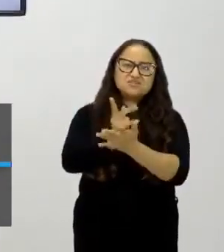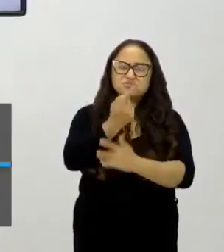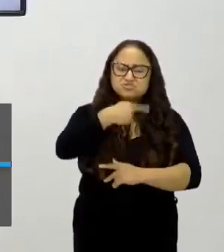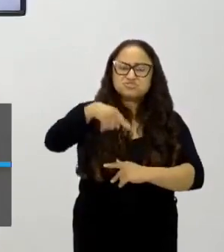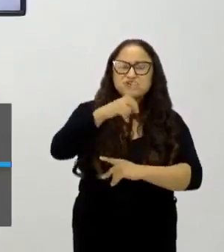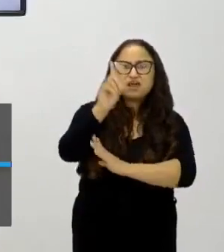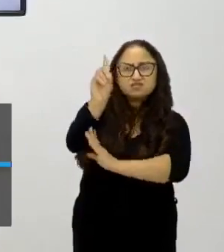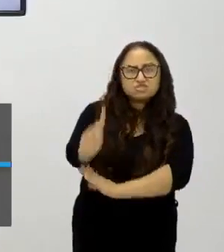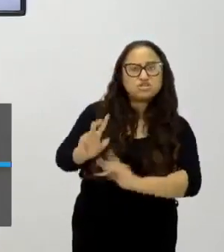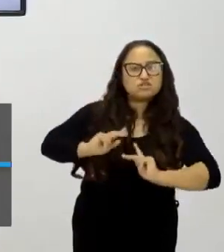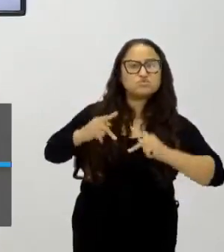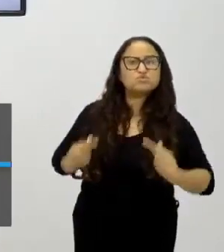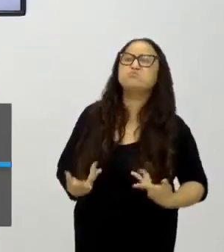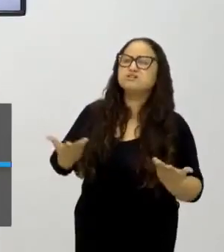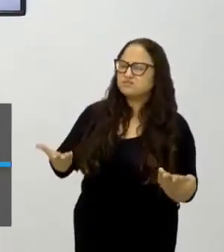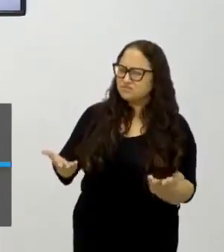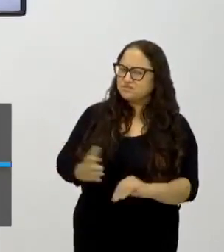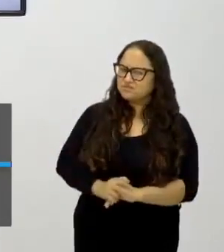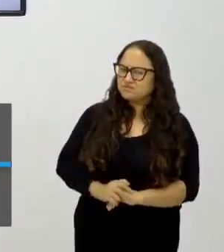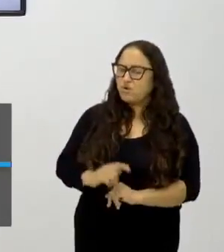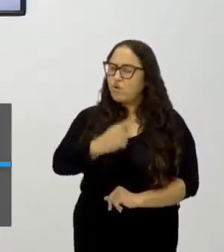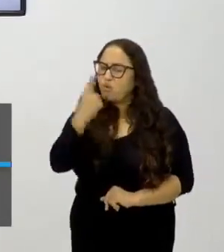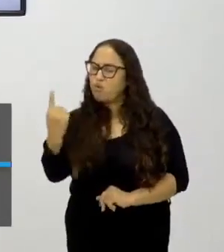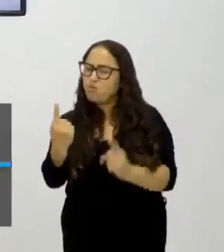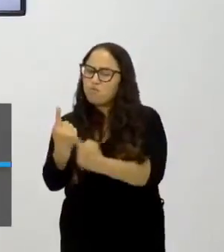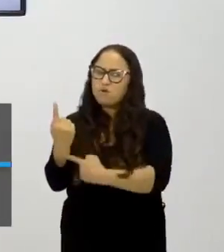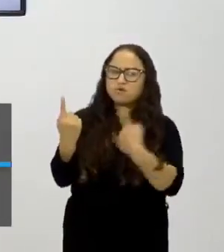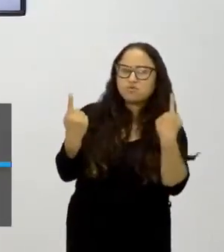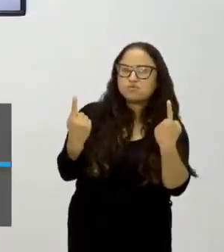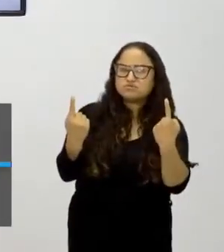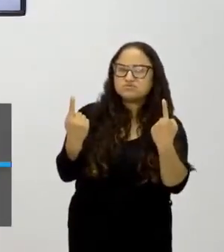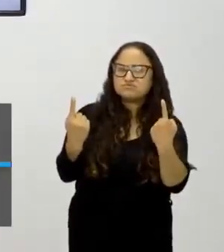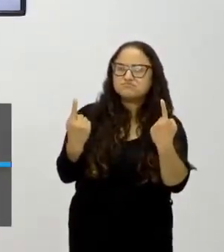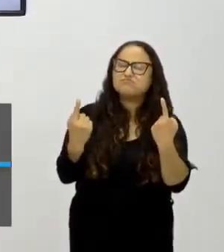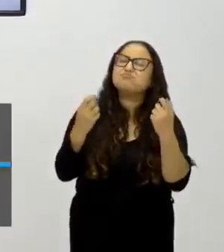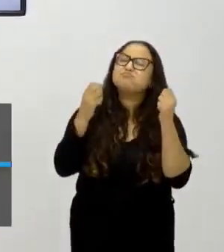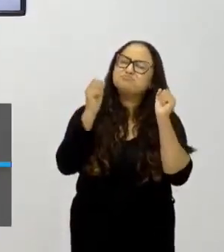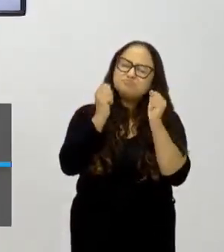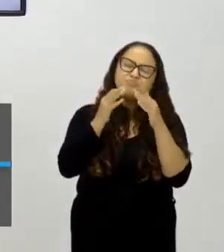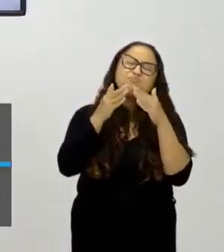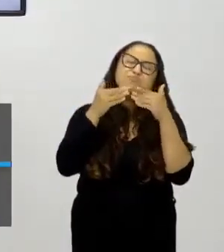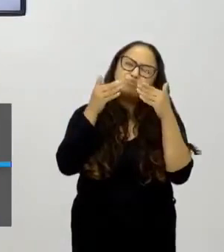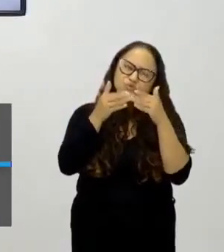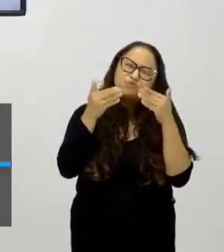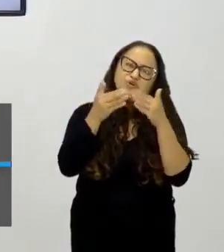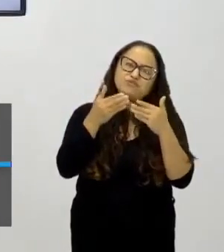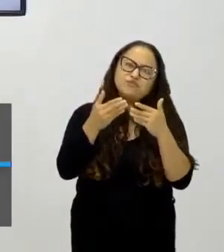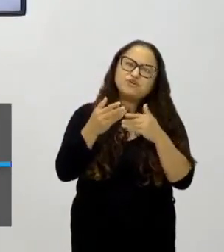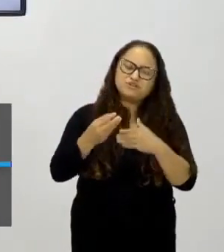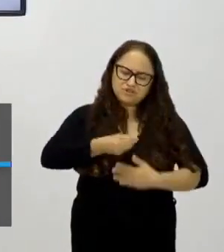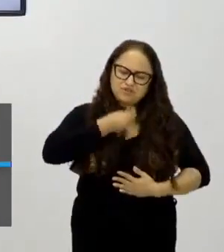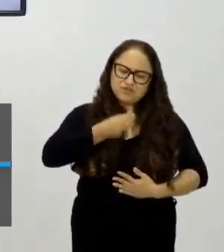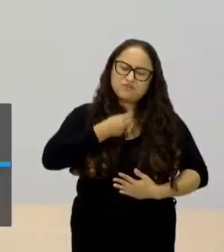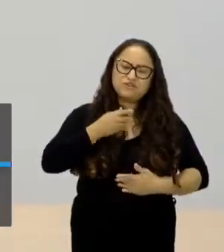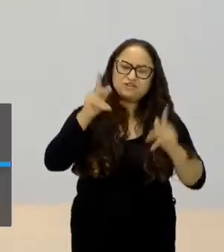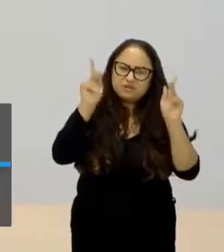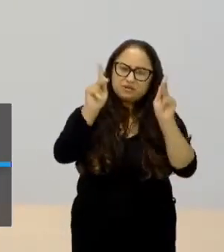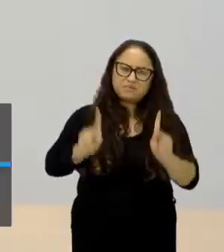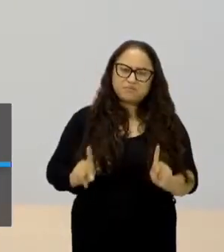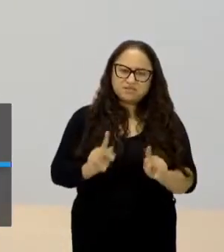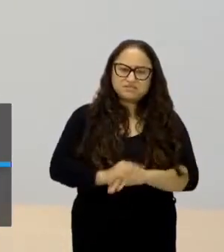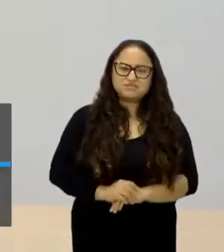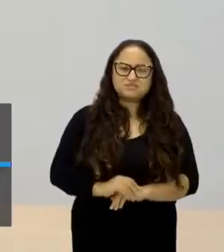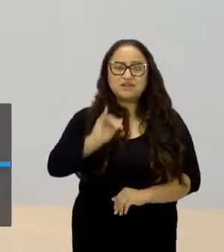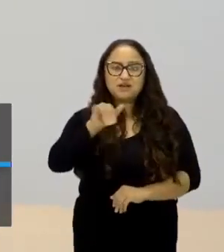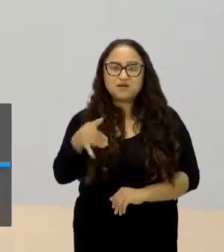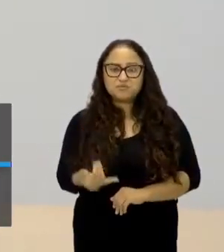né, de um para o outro, de um com o outro? Let's live in peace, much better. viver em paz e harmonia. E João,